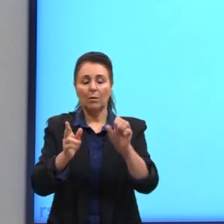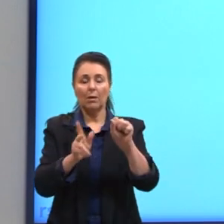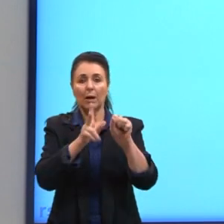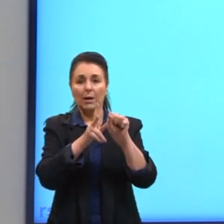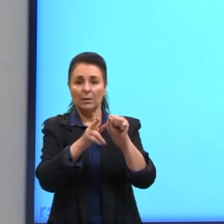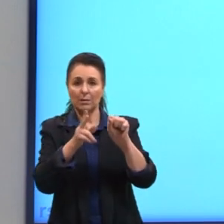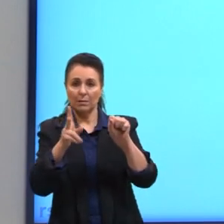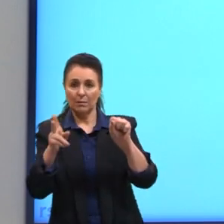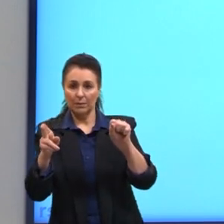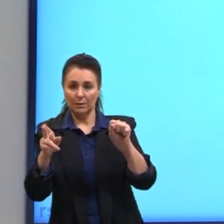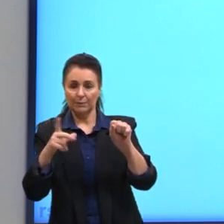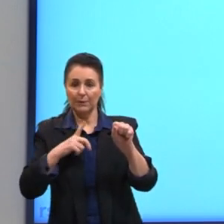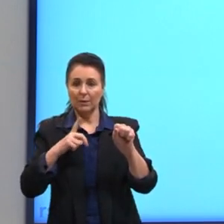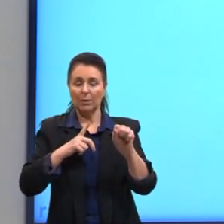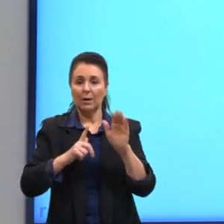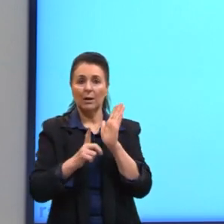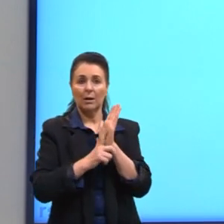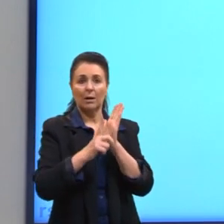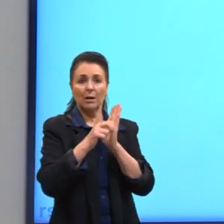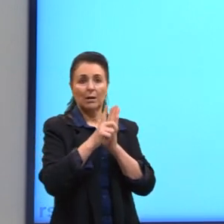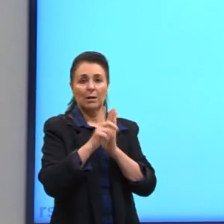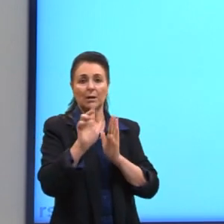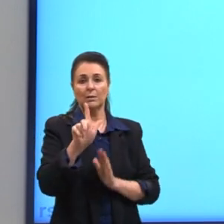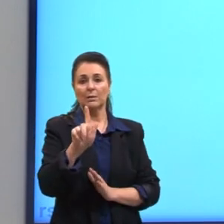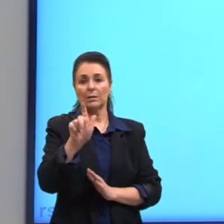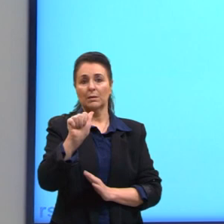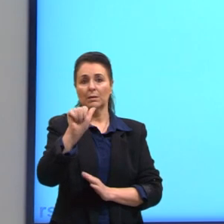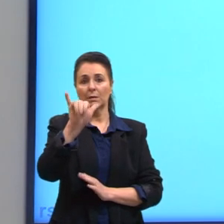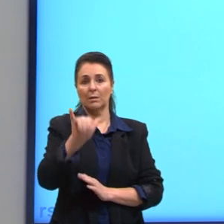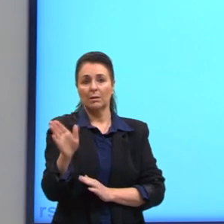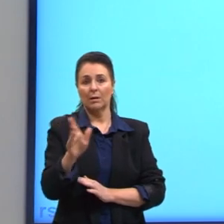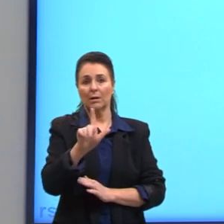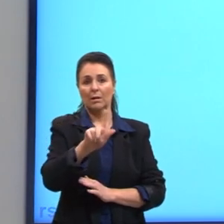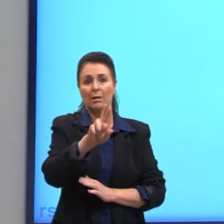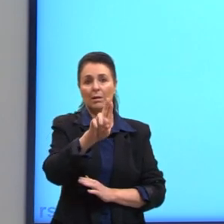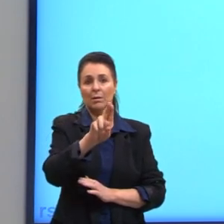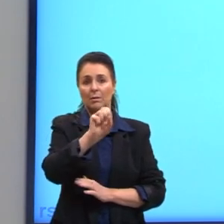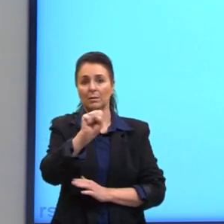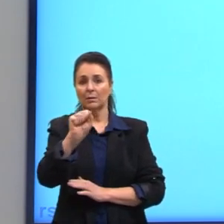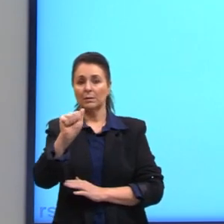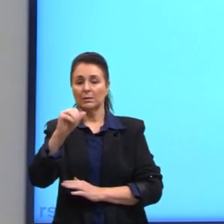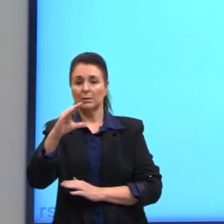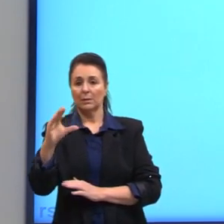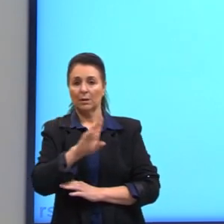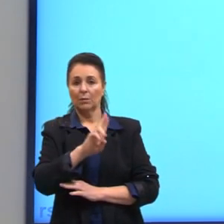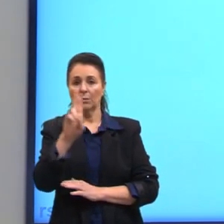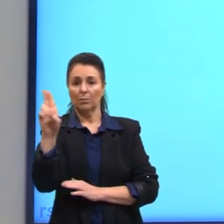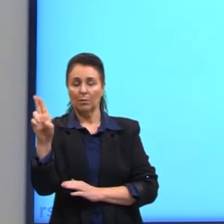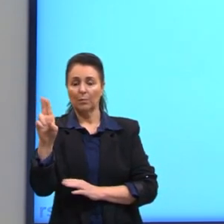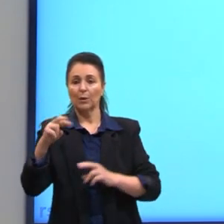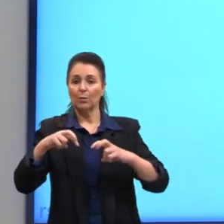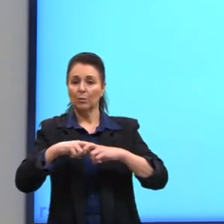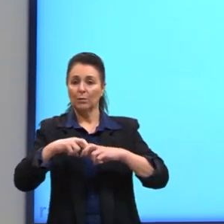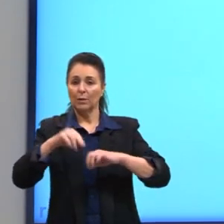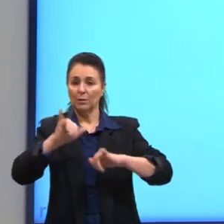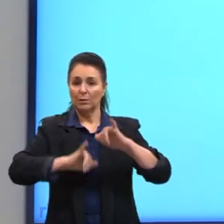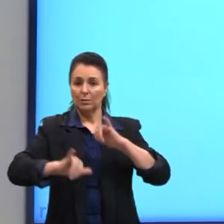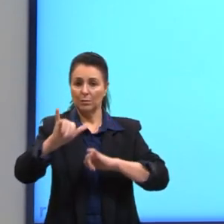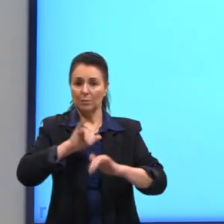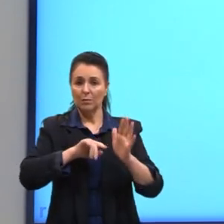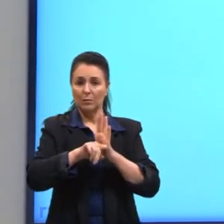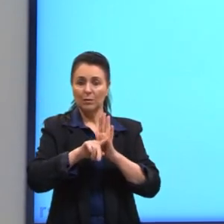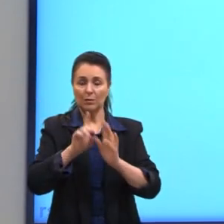tá E aí a Lady gaylussac que eu não sei para almoçar direito mas está aqui o nome do Físico químico que